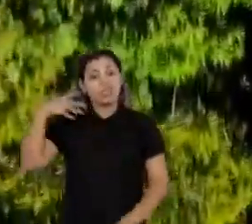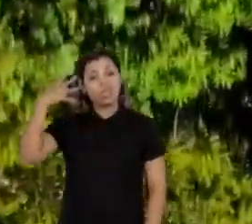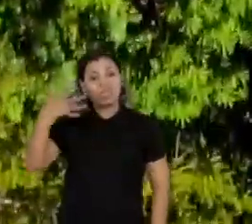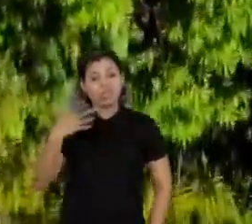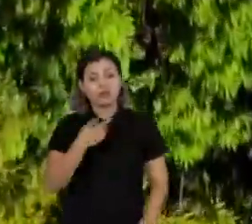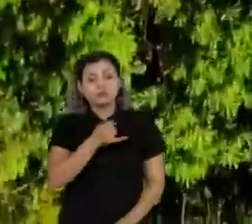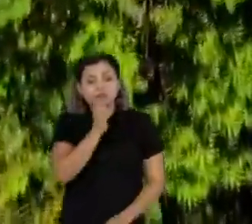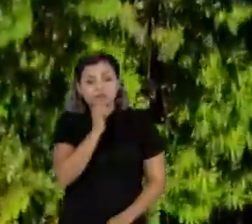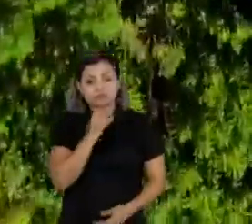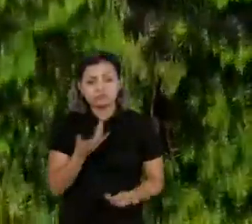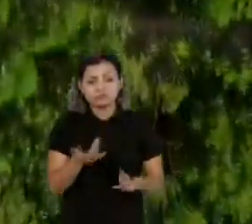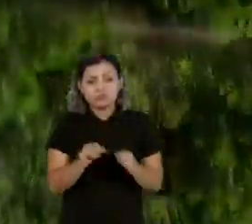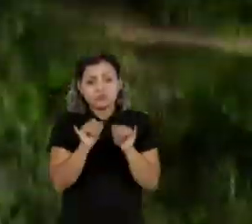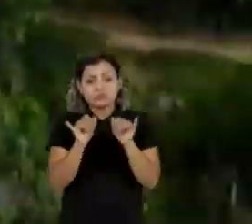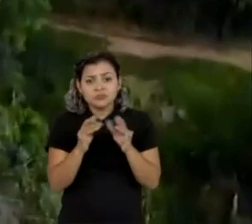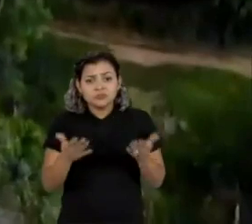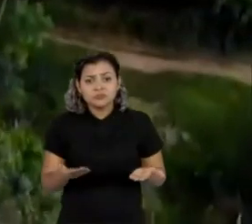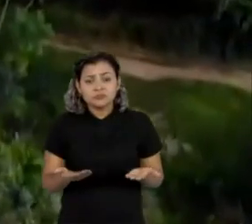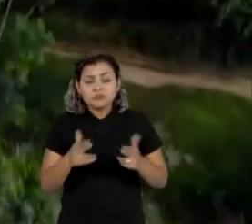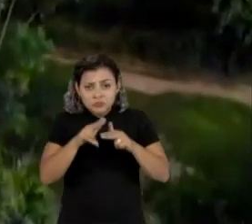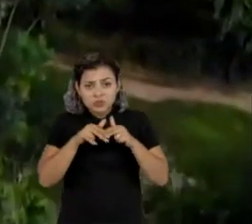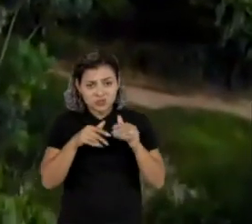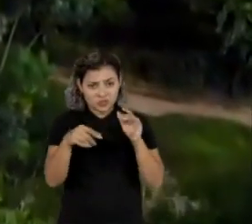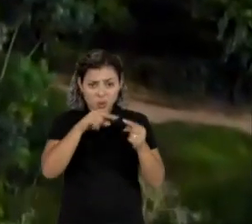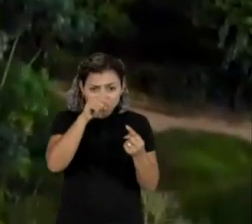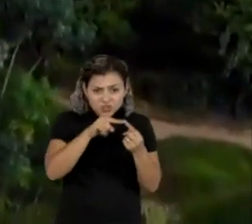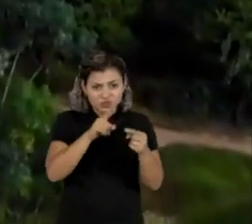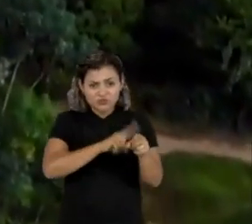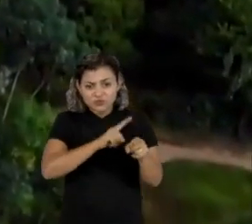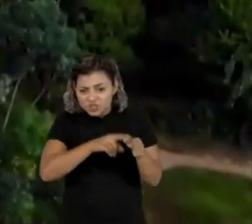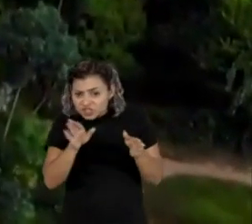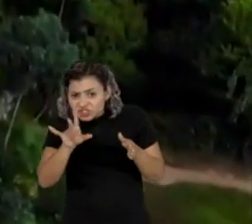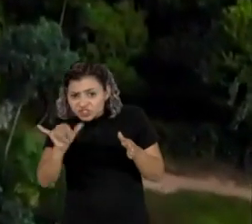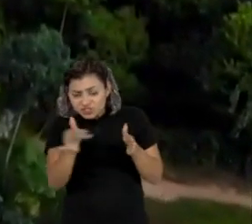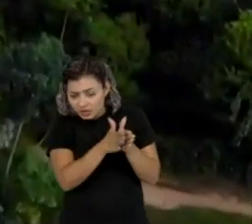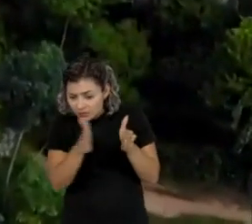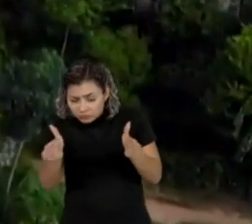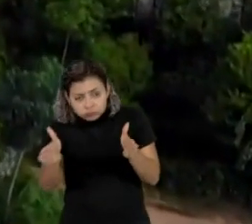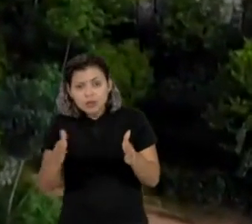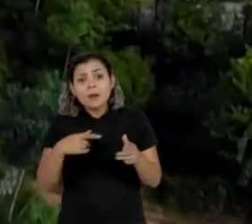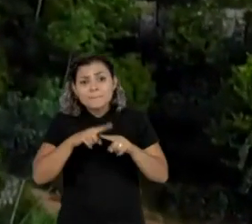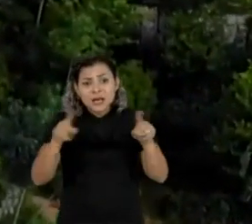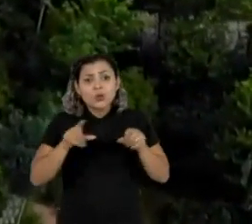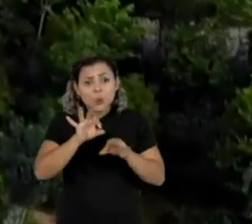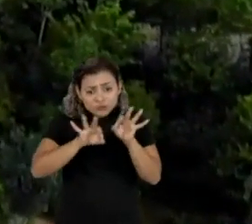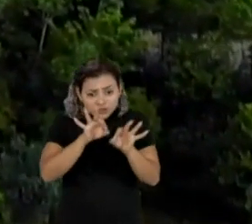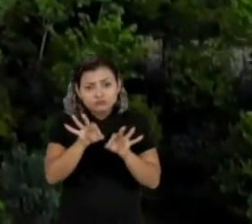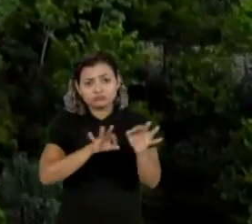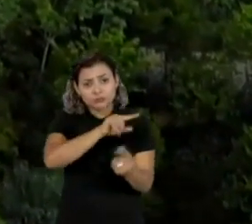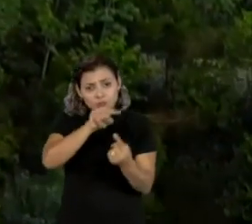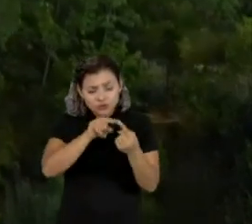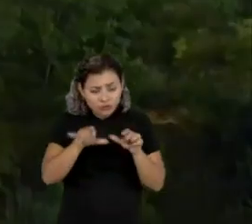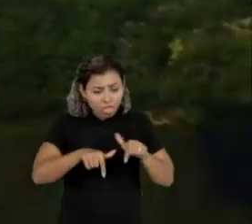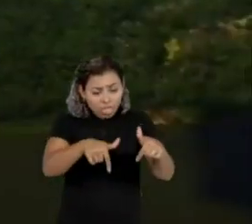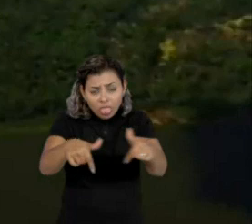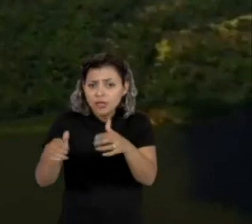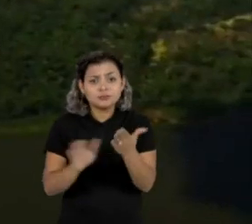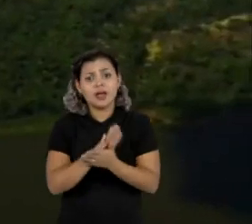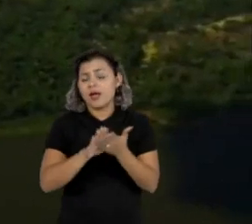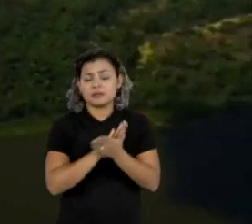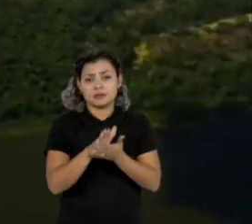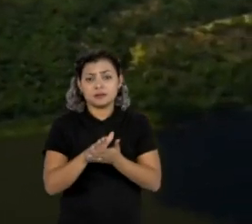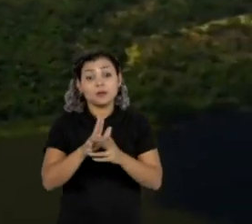que não foram apresentados metas, prazos, custos e nem mecanismos de implementação do pacote.